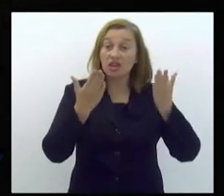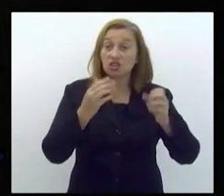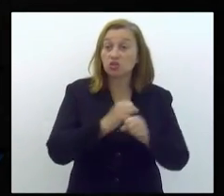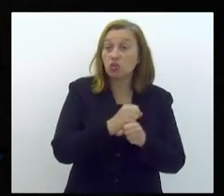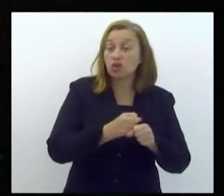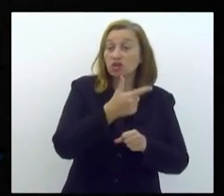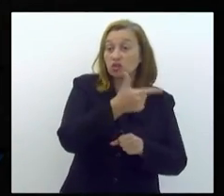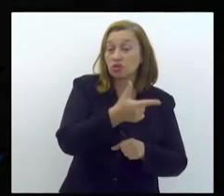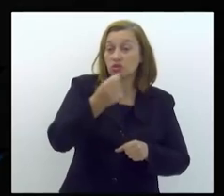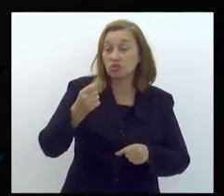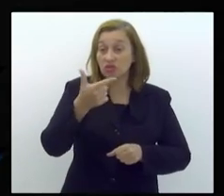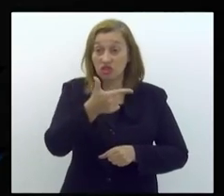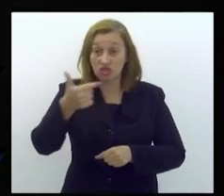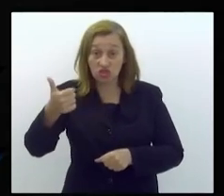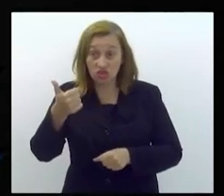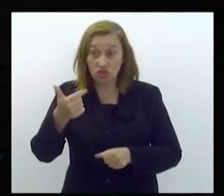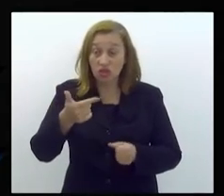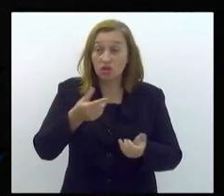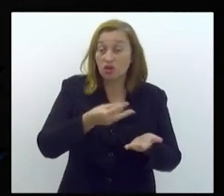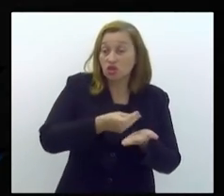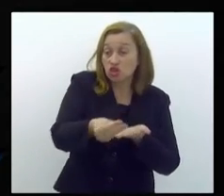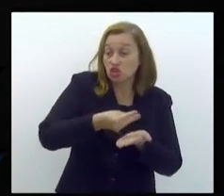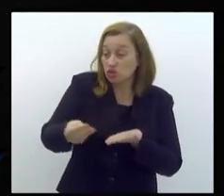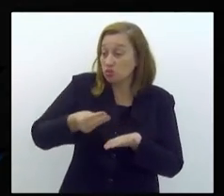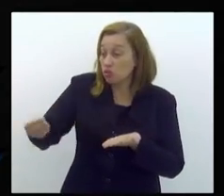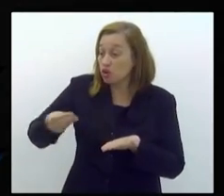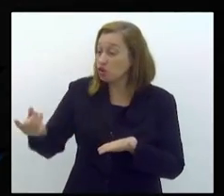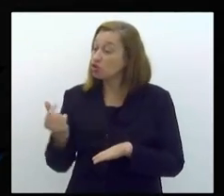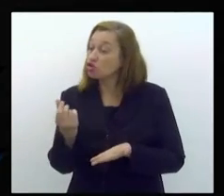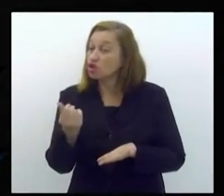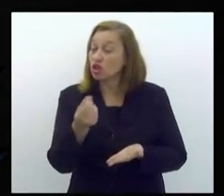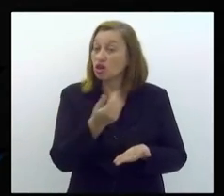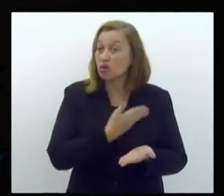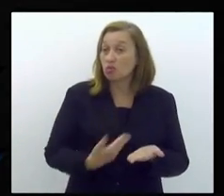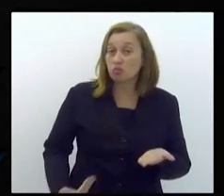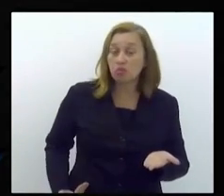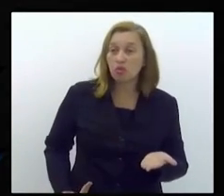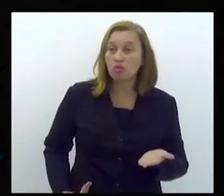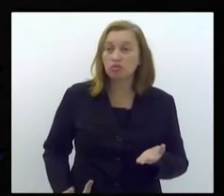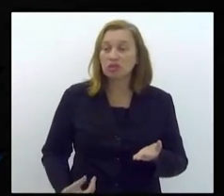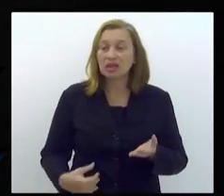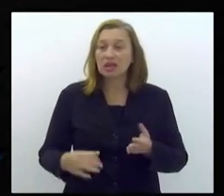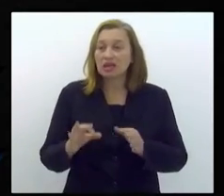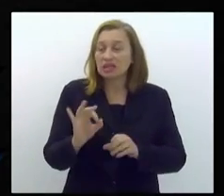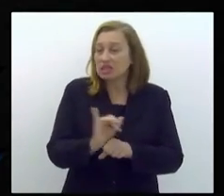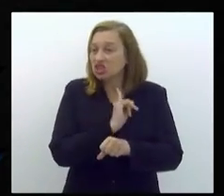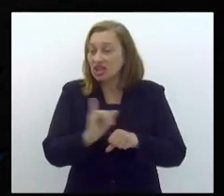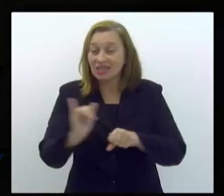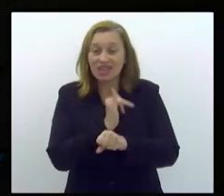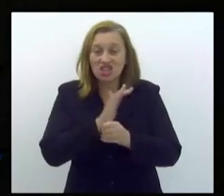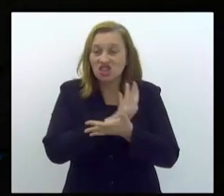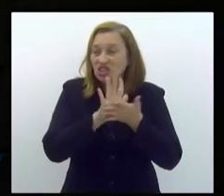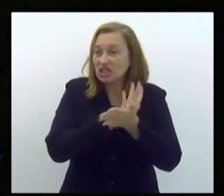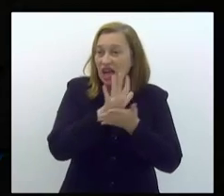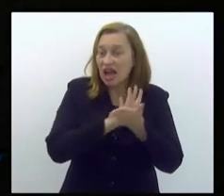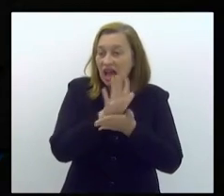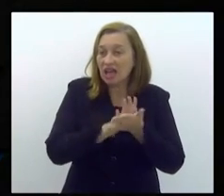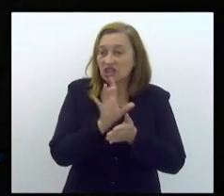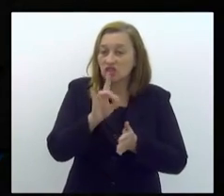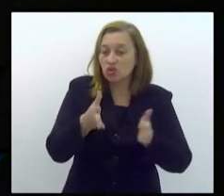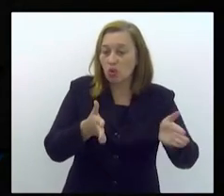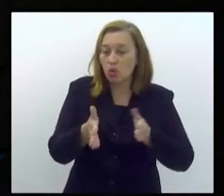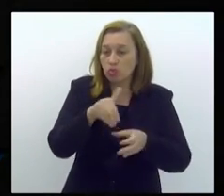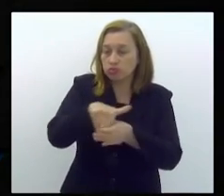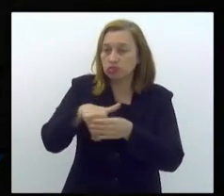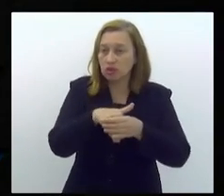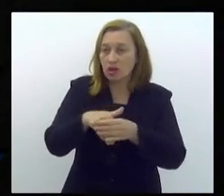2022 onde foi distribuído dinheiro público sem o menor critério apenas de forma eleitoreira para